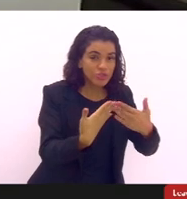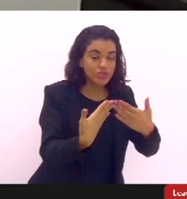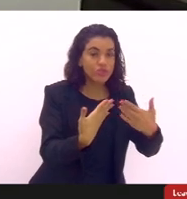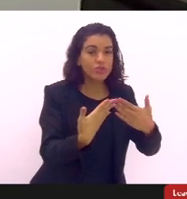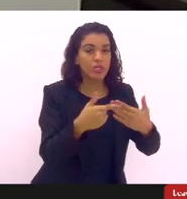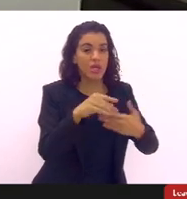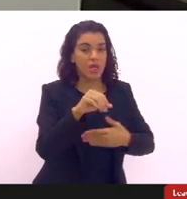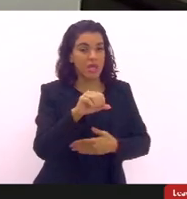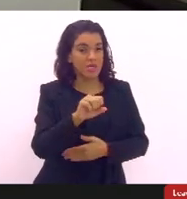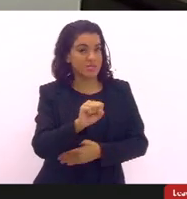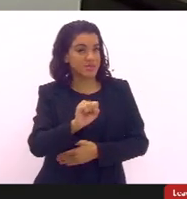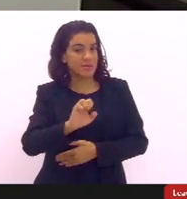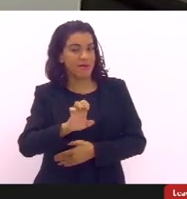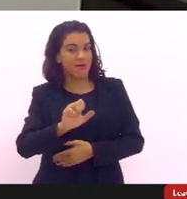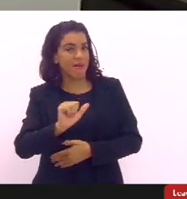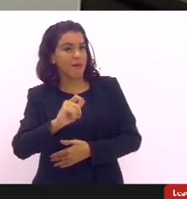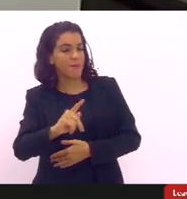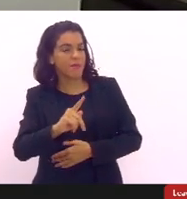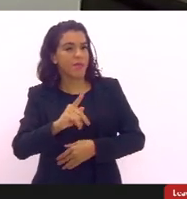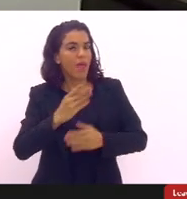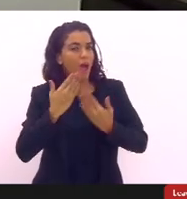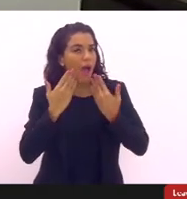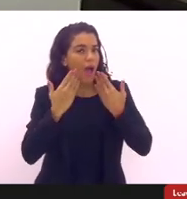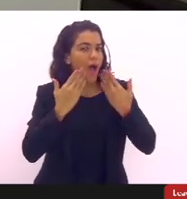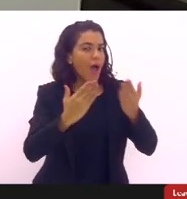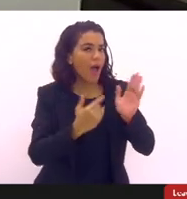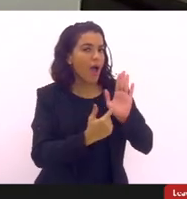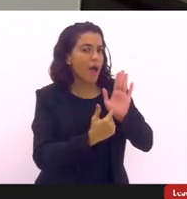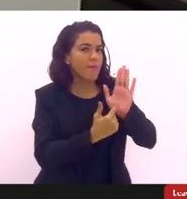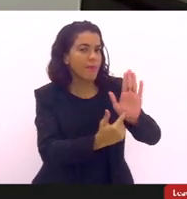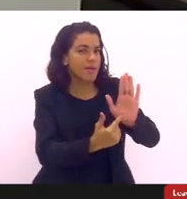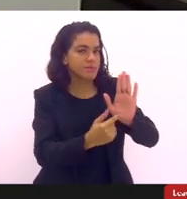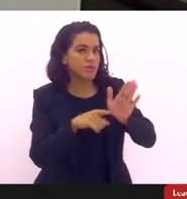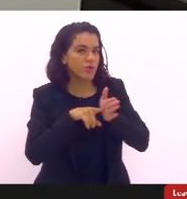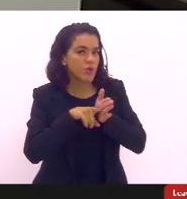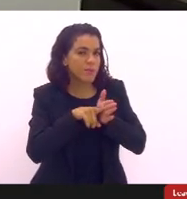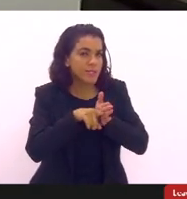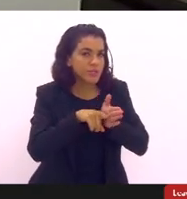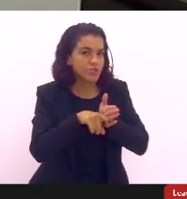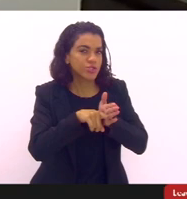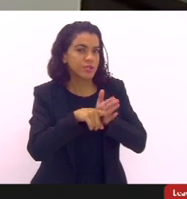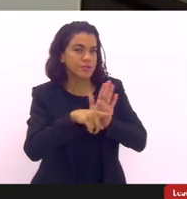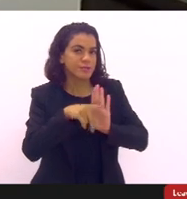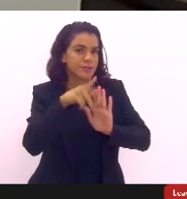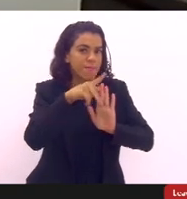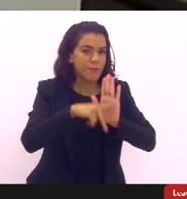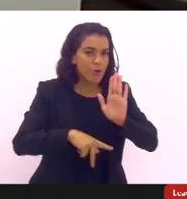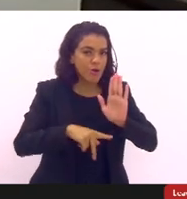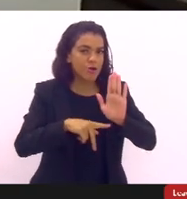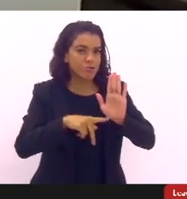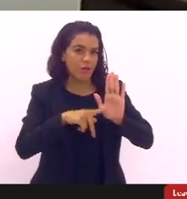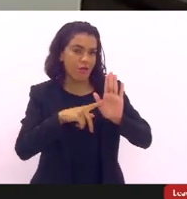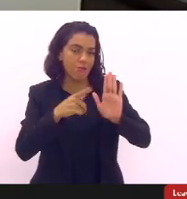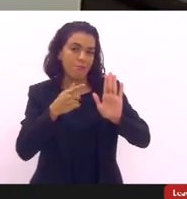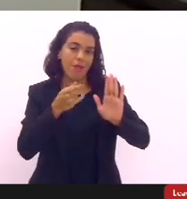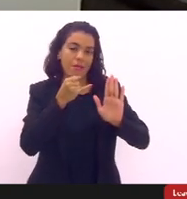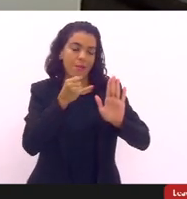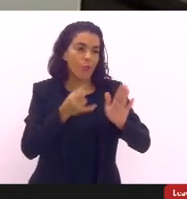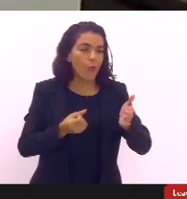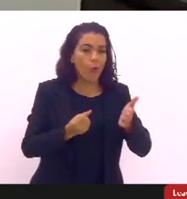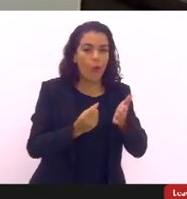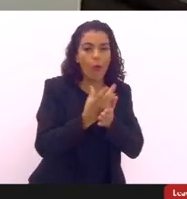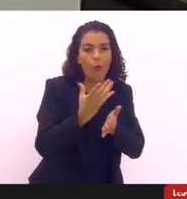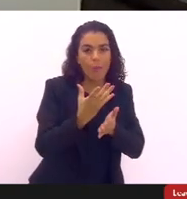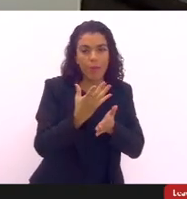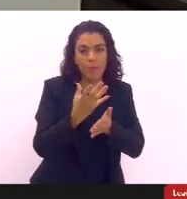a SEAP em algum momento apresentou algum estudo, algum projeto para aquisição, por exemplo, de...